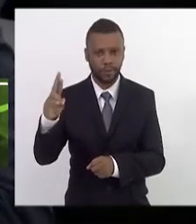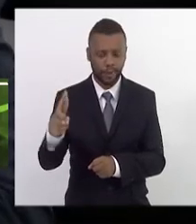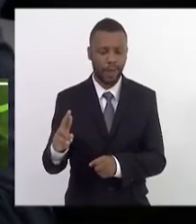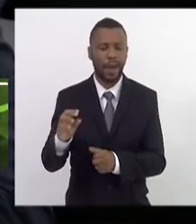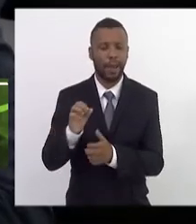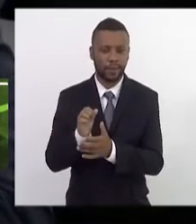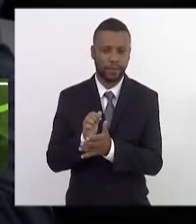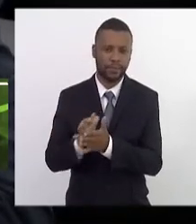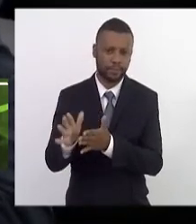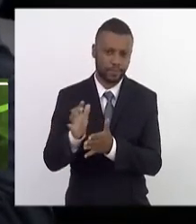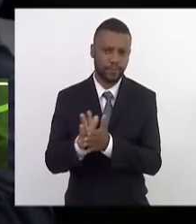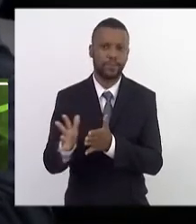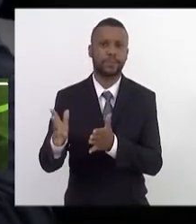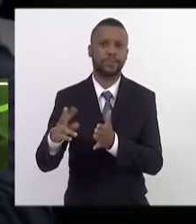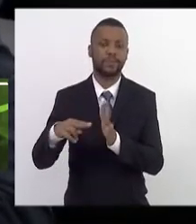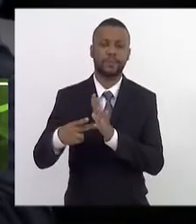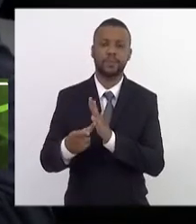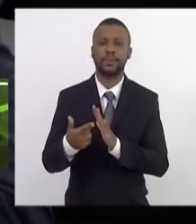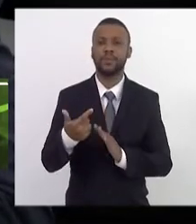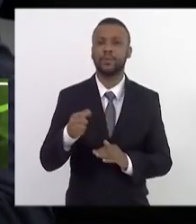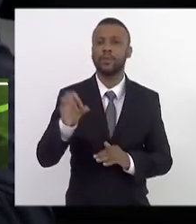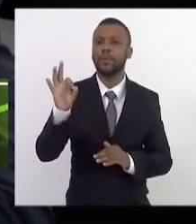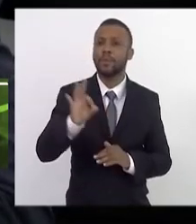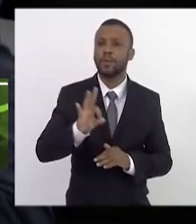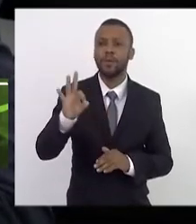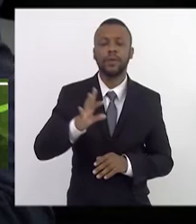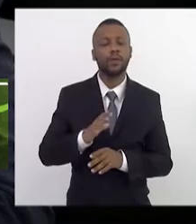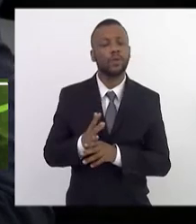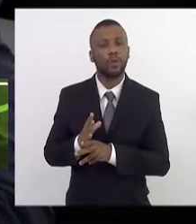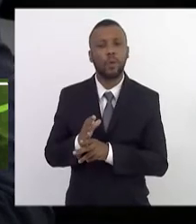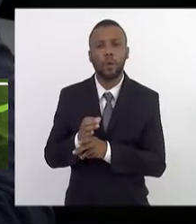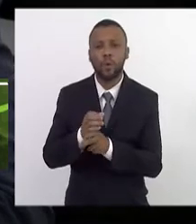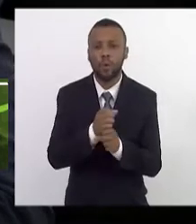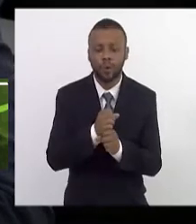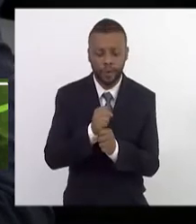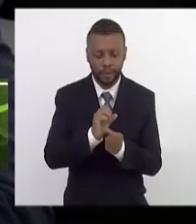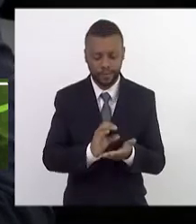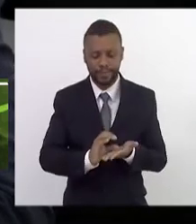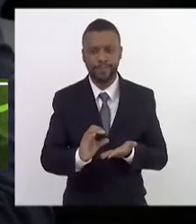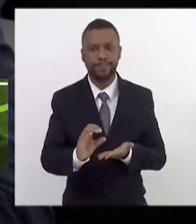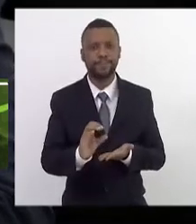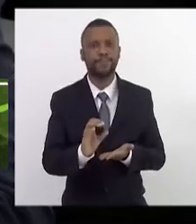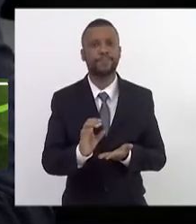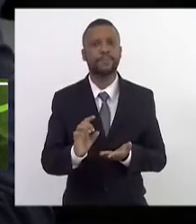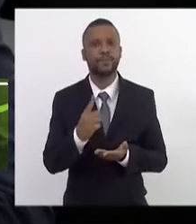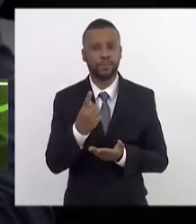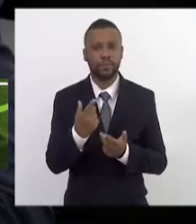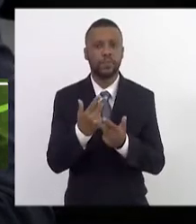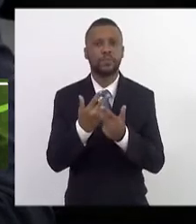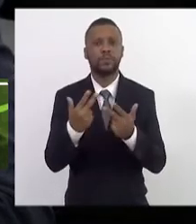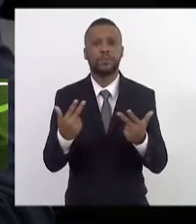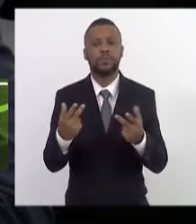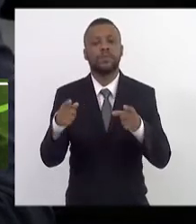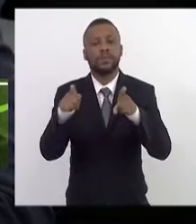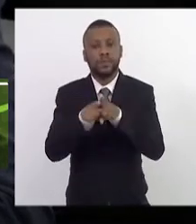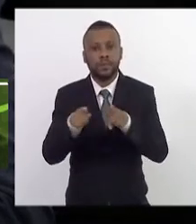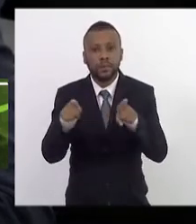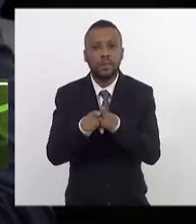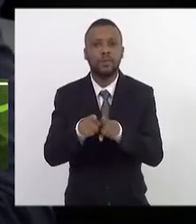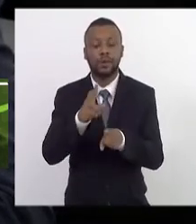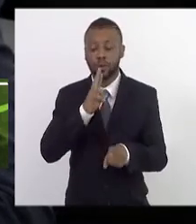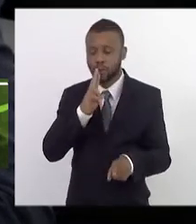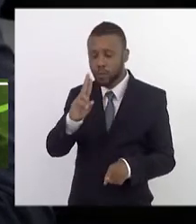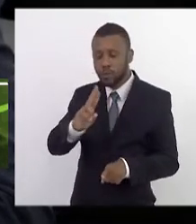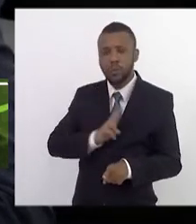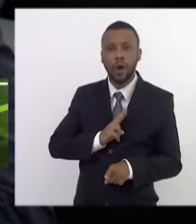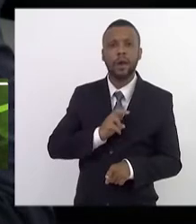O que representa 28% do orçamento disponível. E uma das coisas que, inclusive, foi fruto da nossa resposta, inclusive a